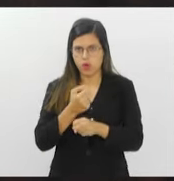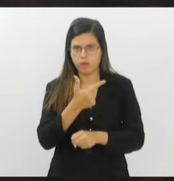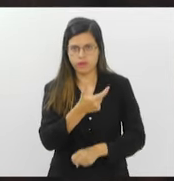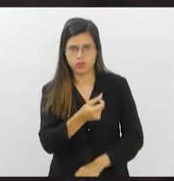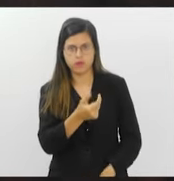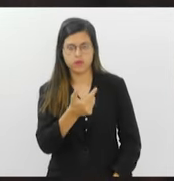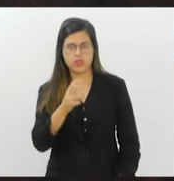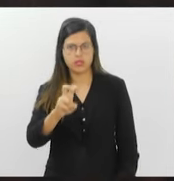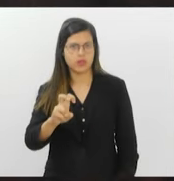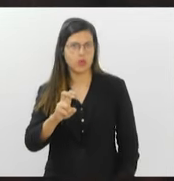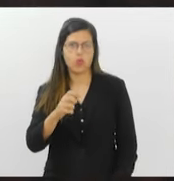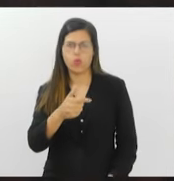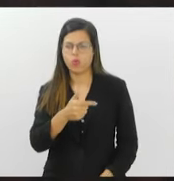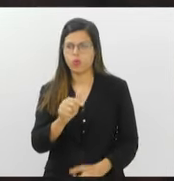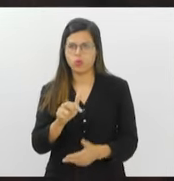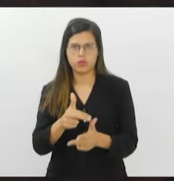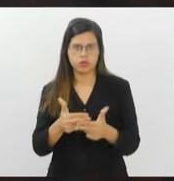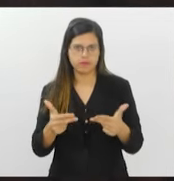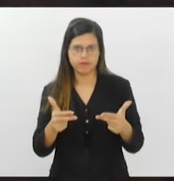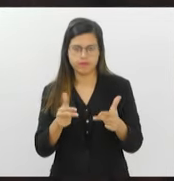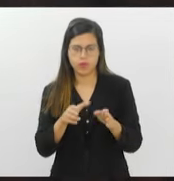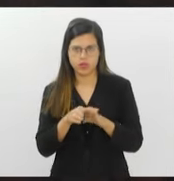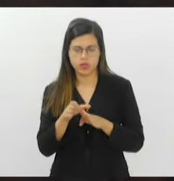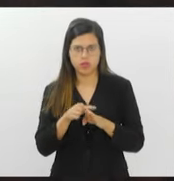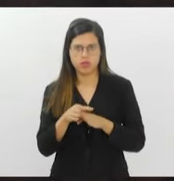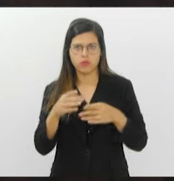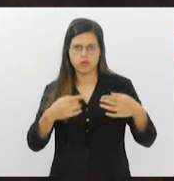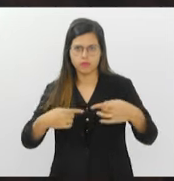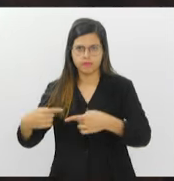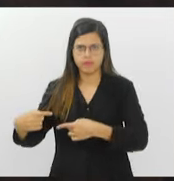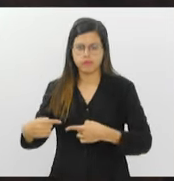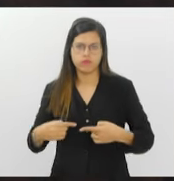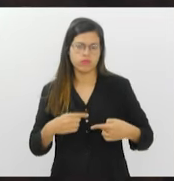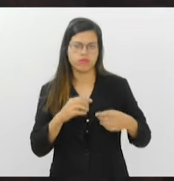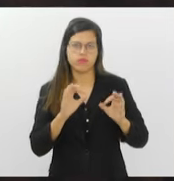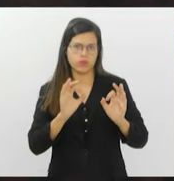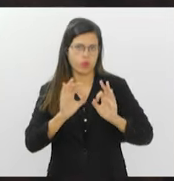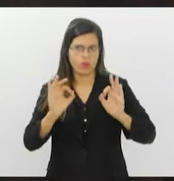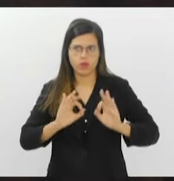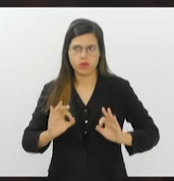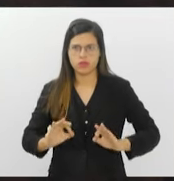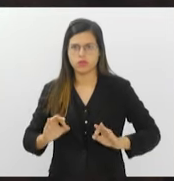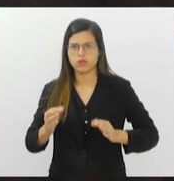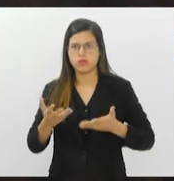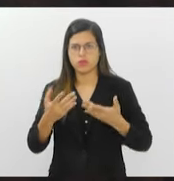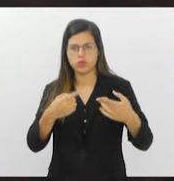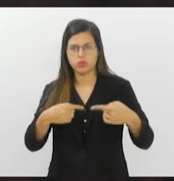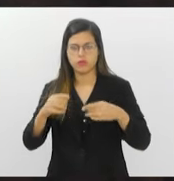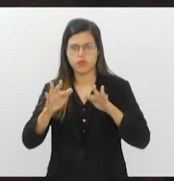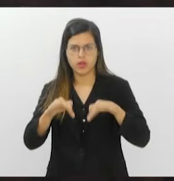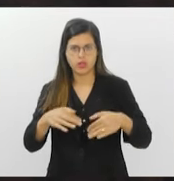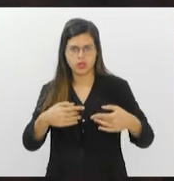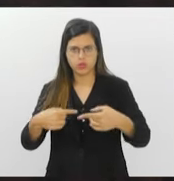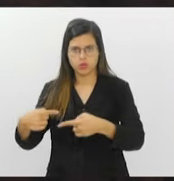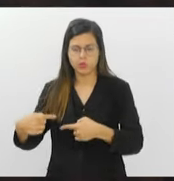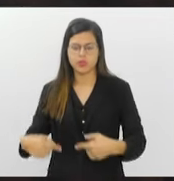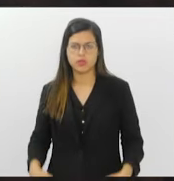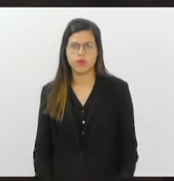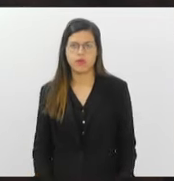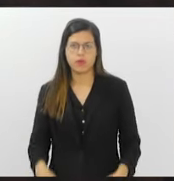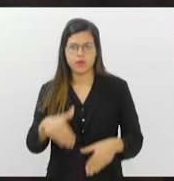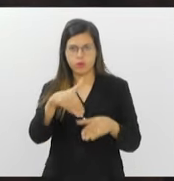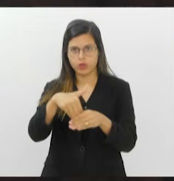dá outras providências. Em discussão, não havendo quem queira discutir, encerrada a discussão.